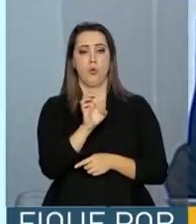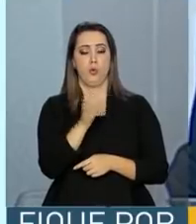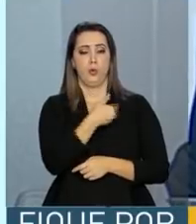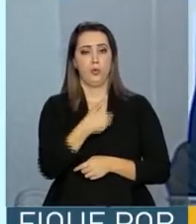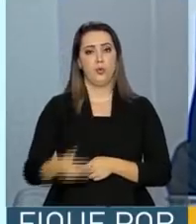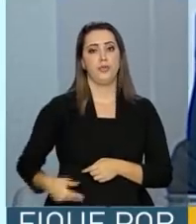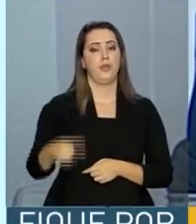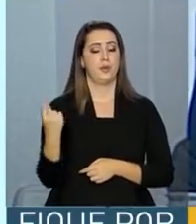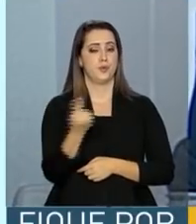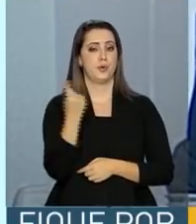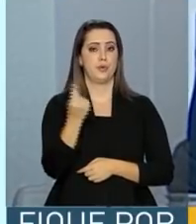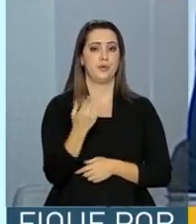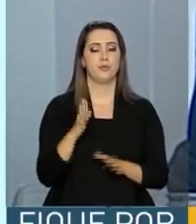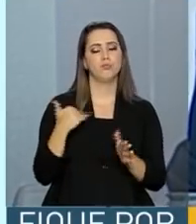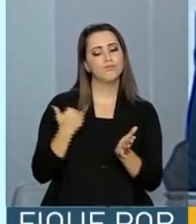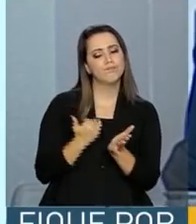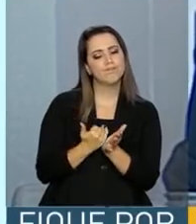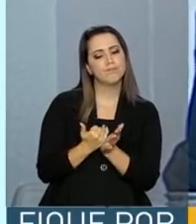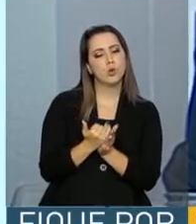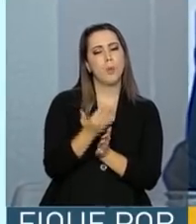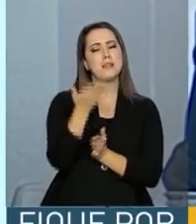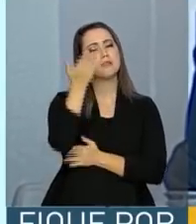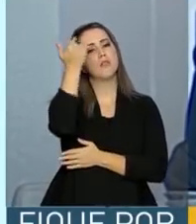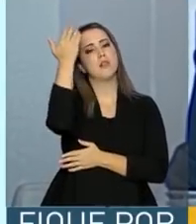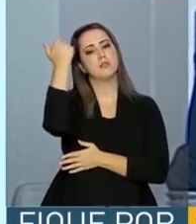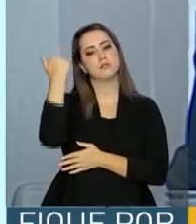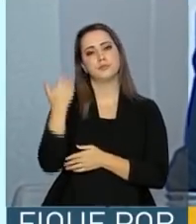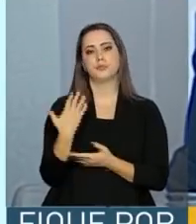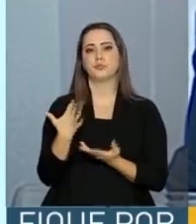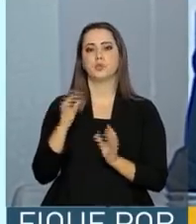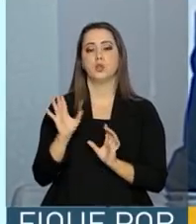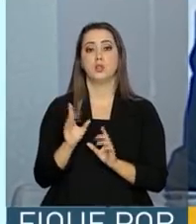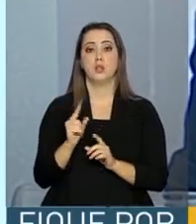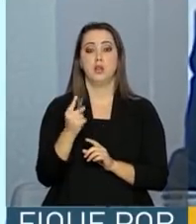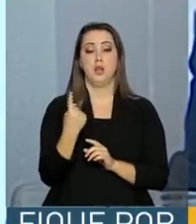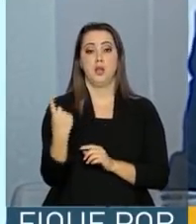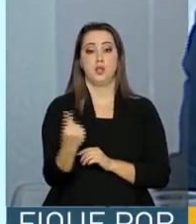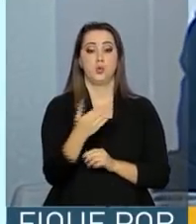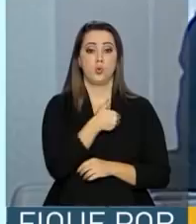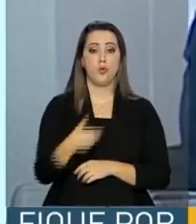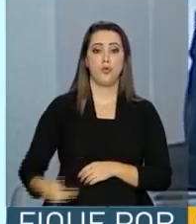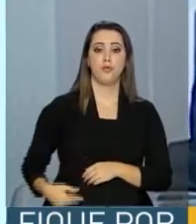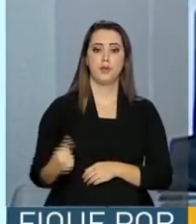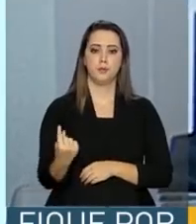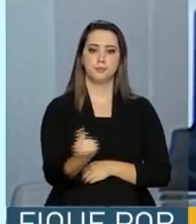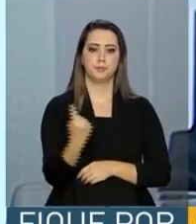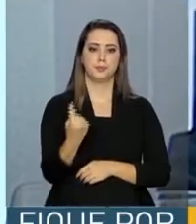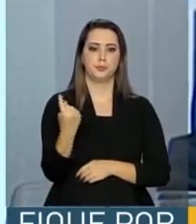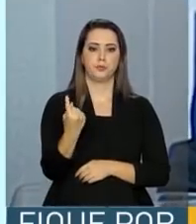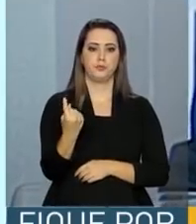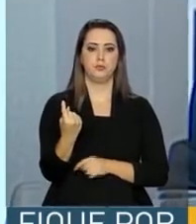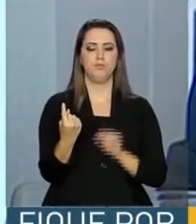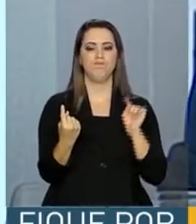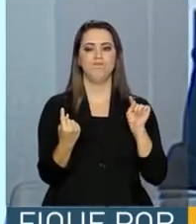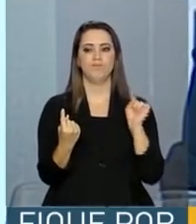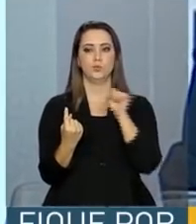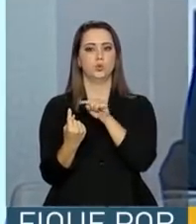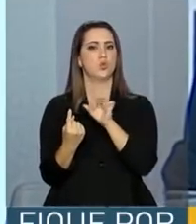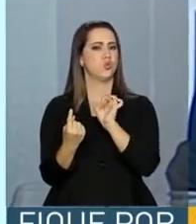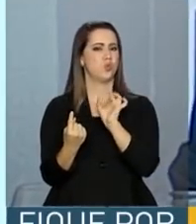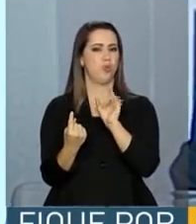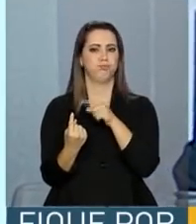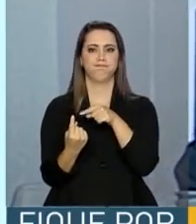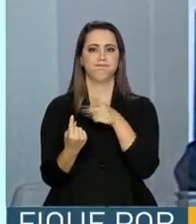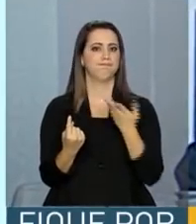portanto desde os primórdios né a centralização foi uma coisa que se em si se introduziu